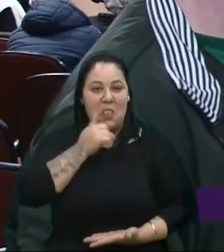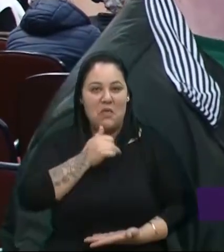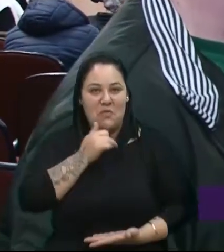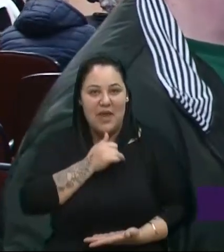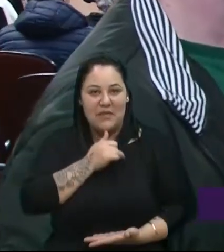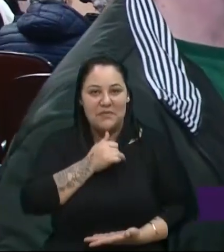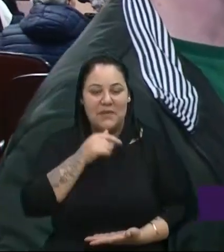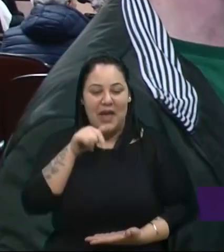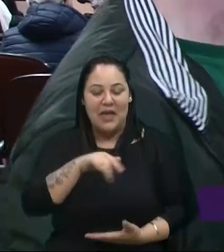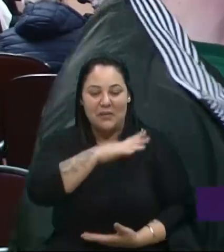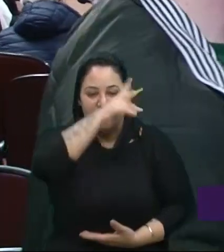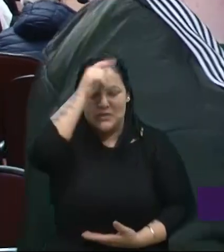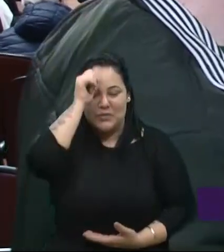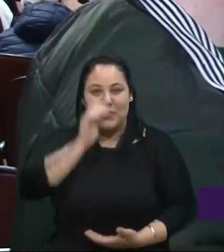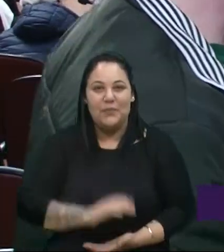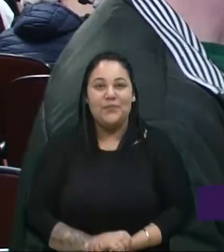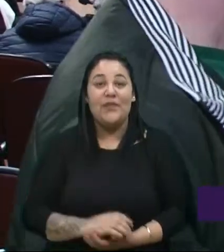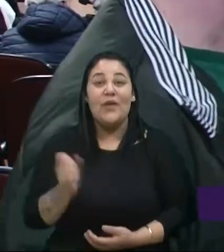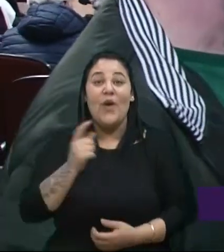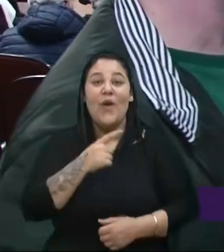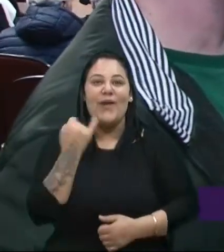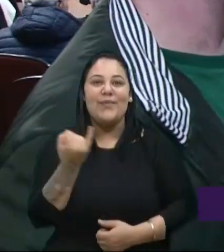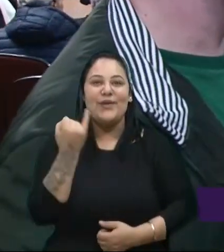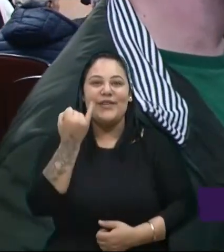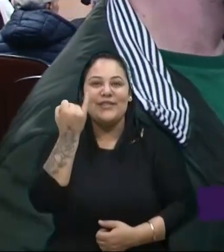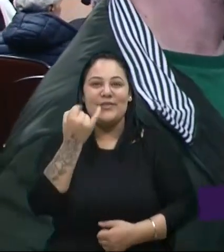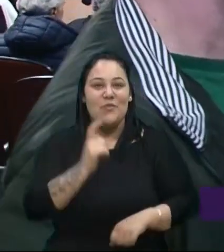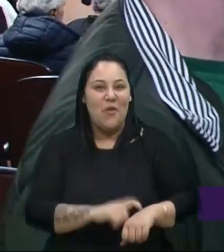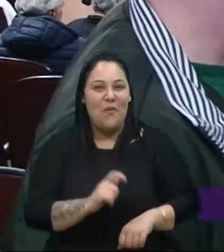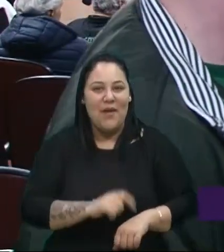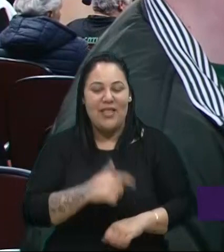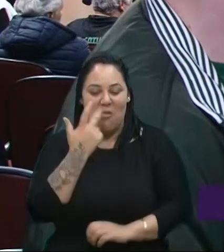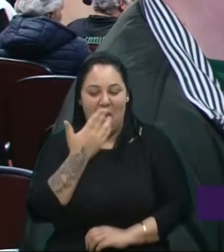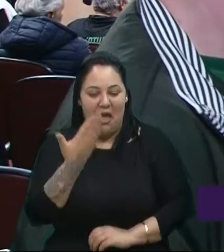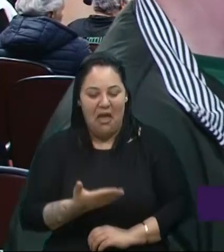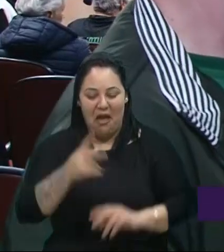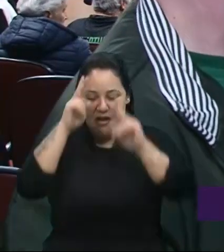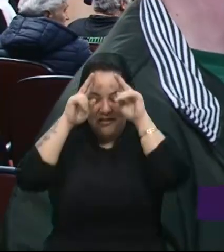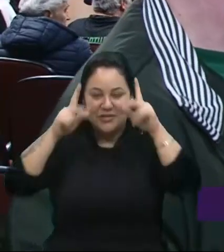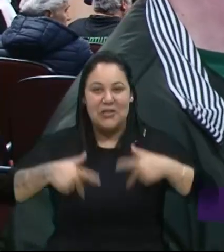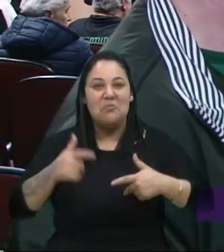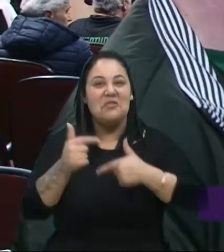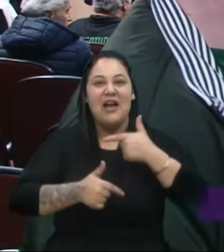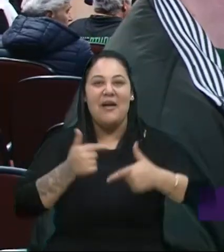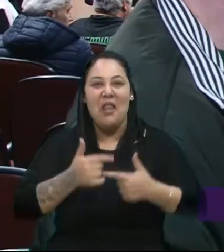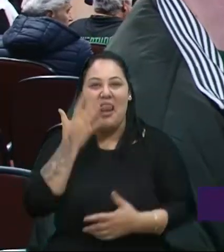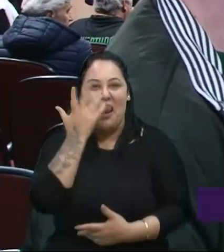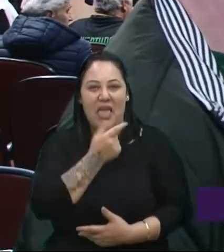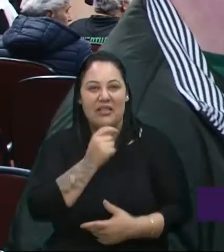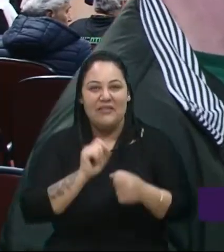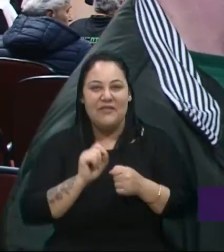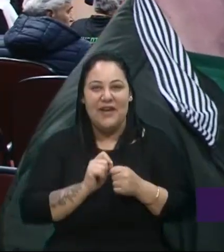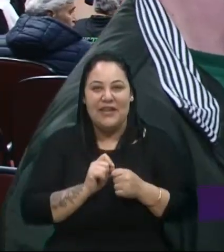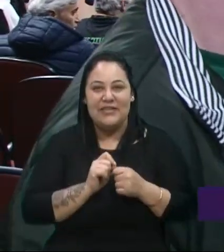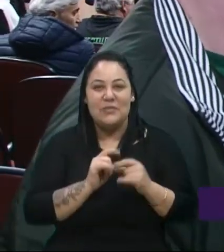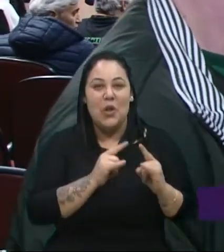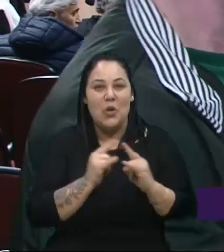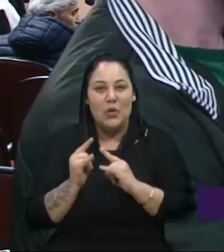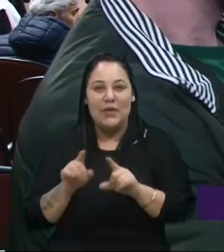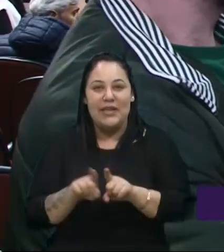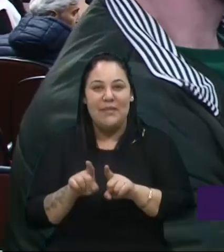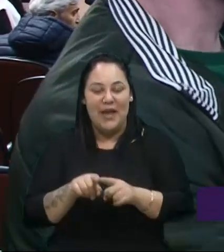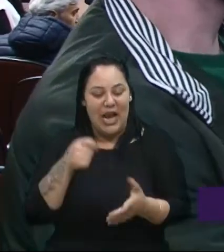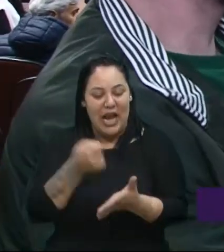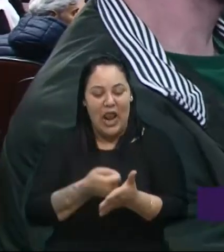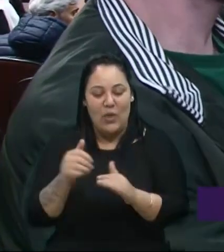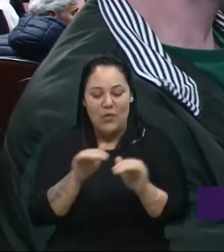município. Vereador, qual a importância de um momento como esse, de reconhecer um trabalho tão bonito que vem sendo feito pelo clube e também na luta por igualdade no esporte? Boa noite.